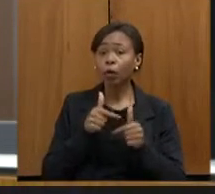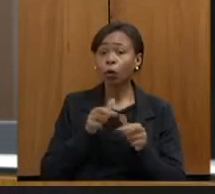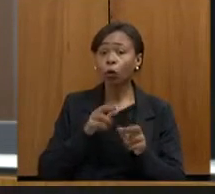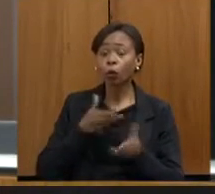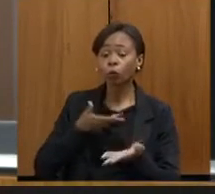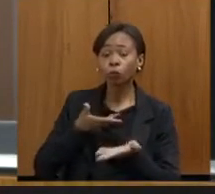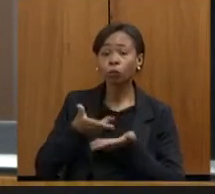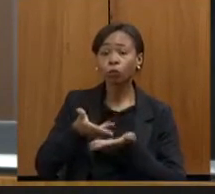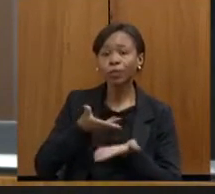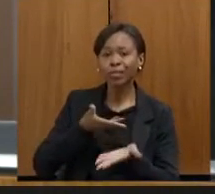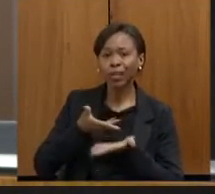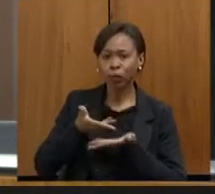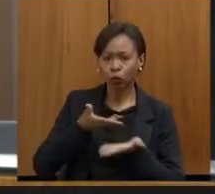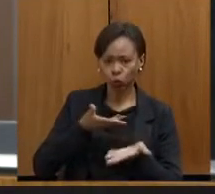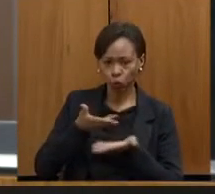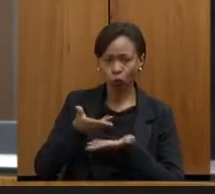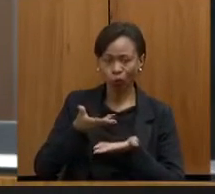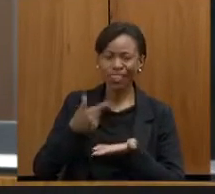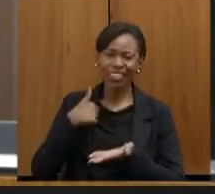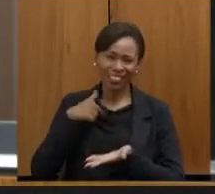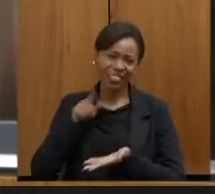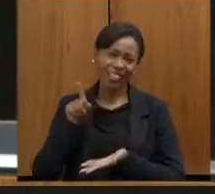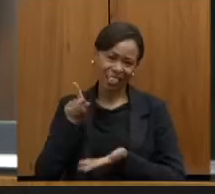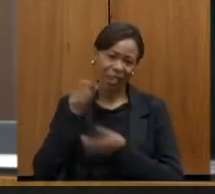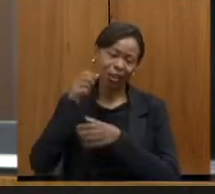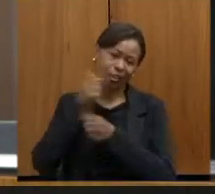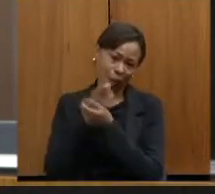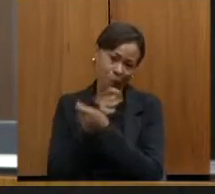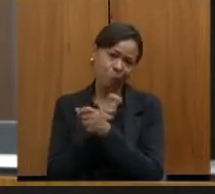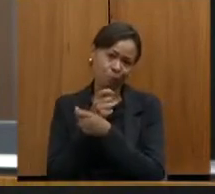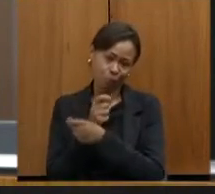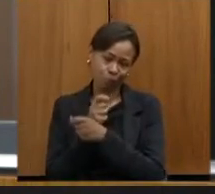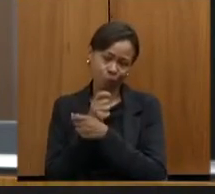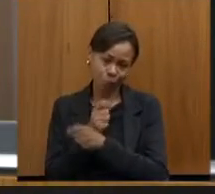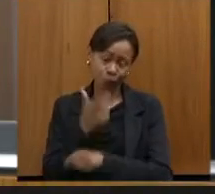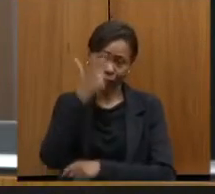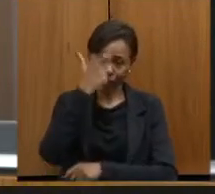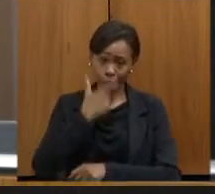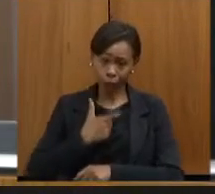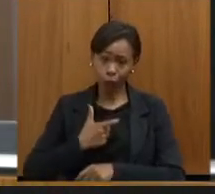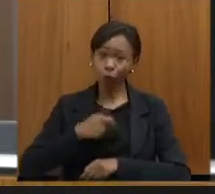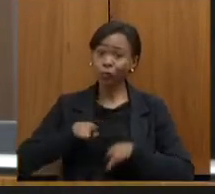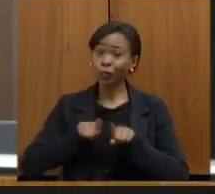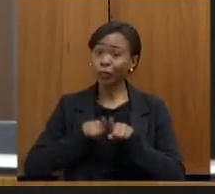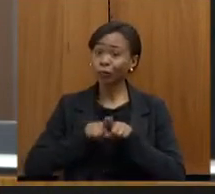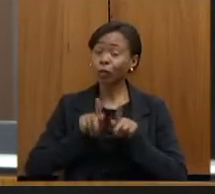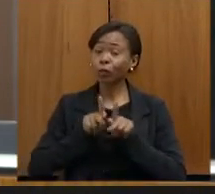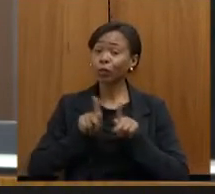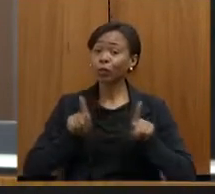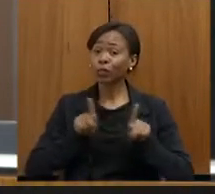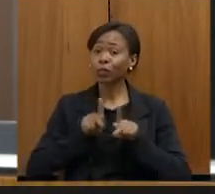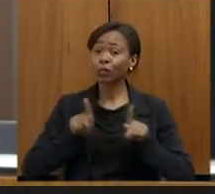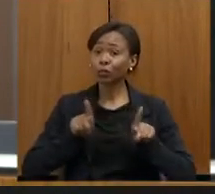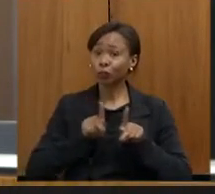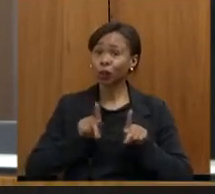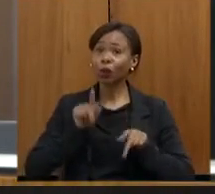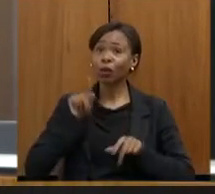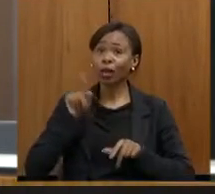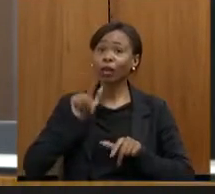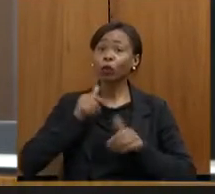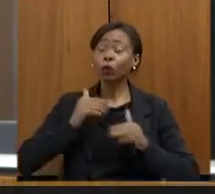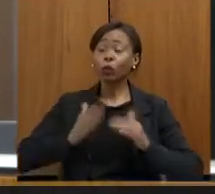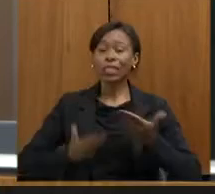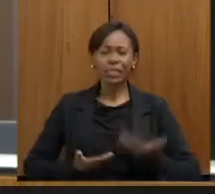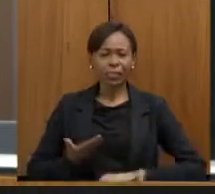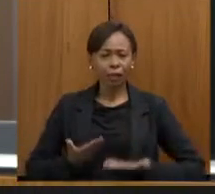Então, na PUC, eu esqueci de falar esse detalhe, eu também sou professor coordenador do Serviço de Assistência Judiciária da PUC, onde